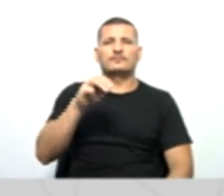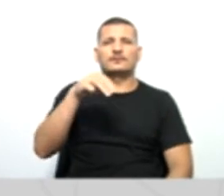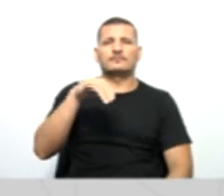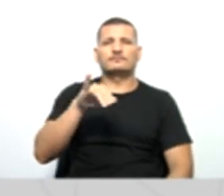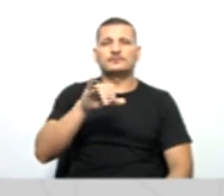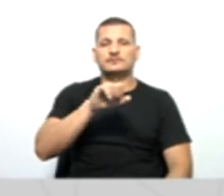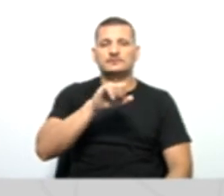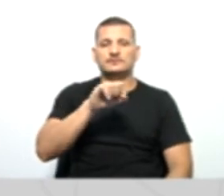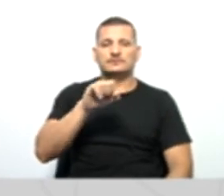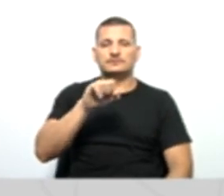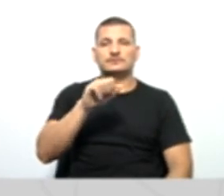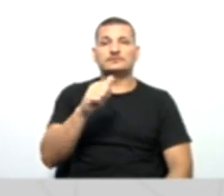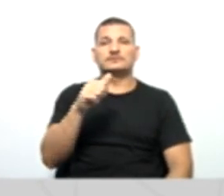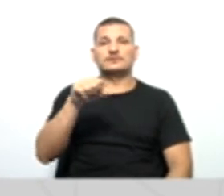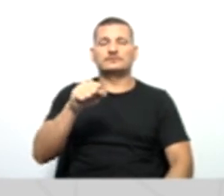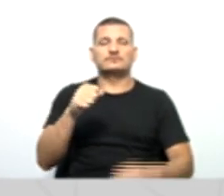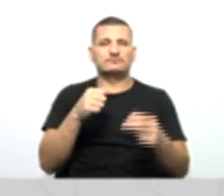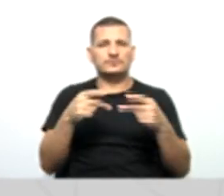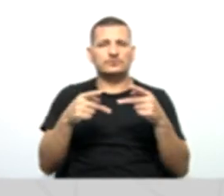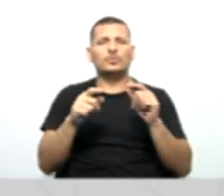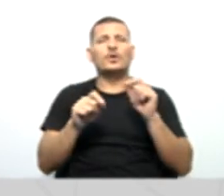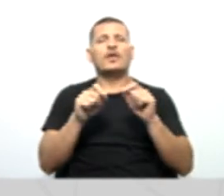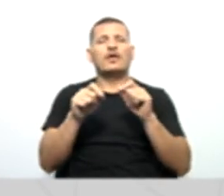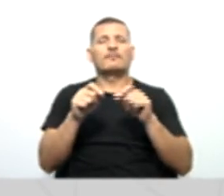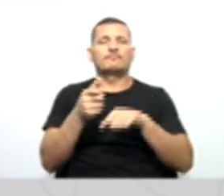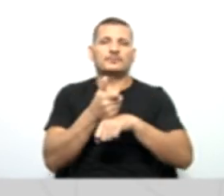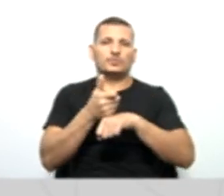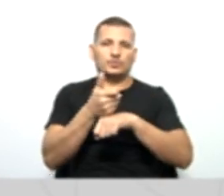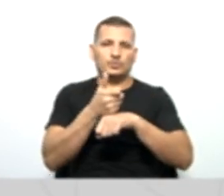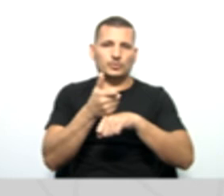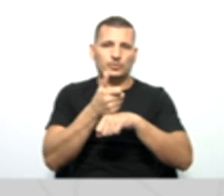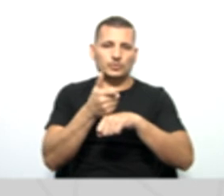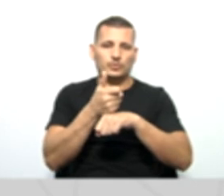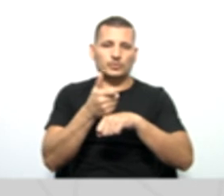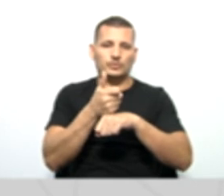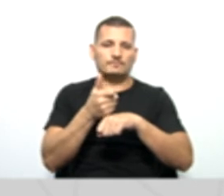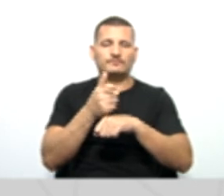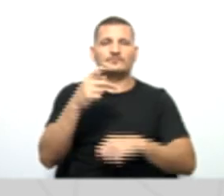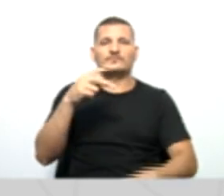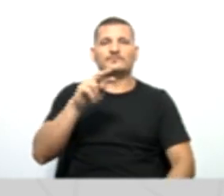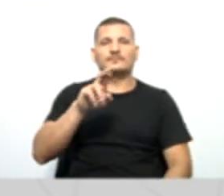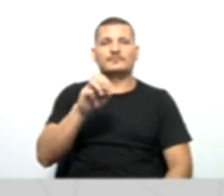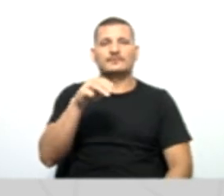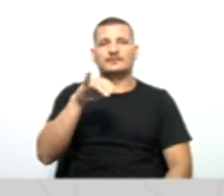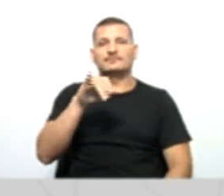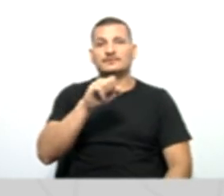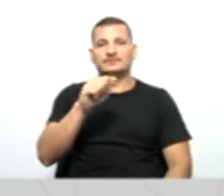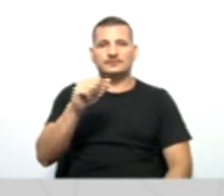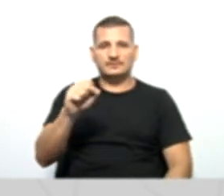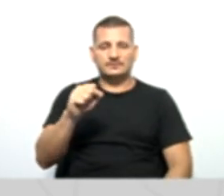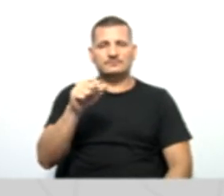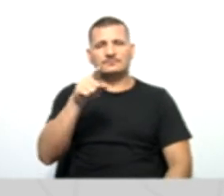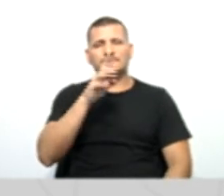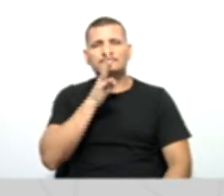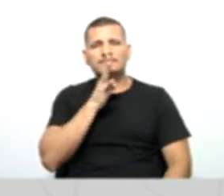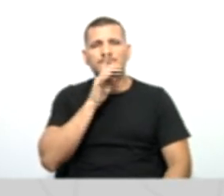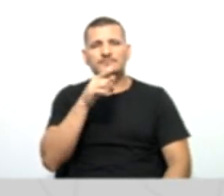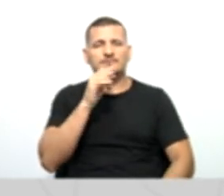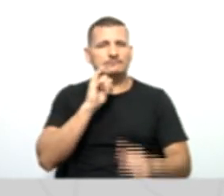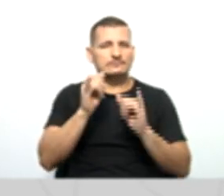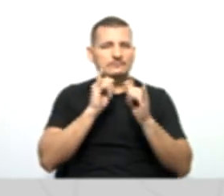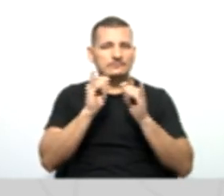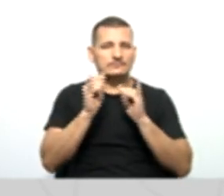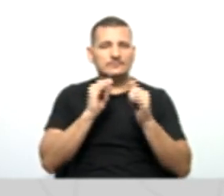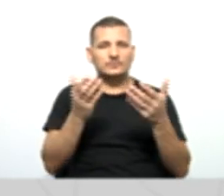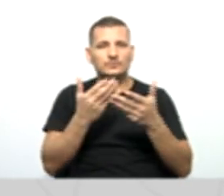projeto, certo? Aí a questão de premissas, né, gente, já é quase uma bomba aí, vocês estão tendo bastante informação